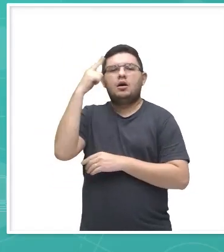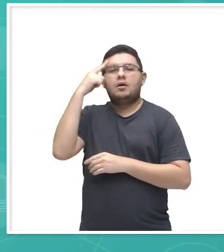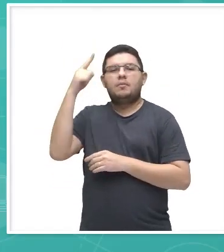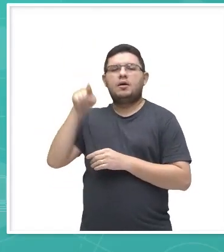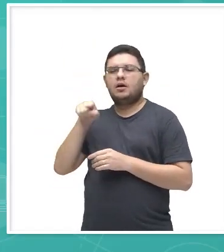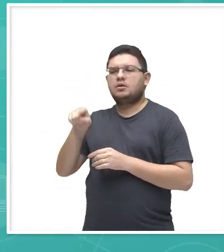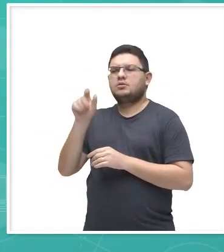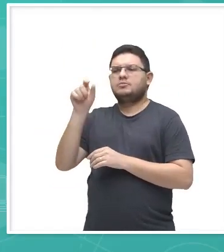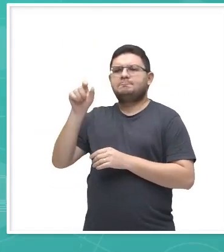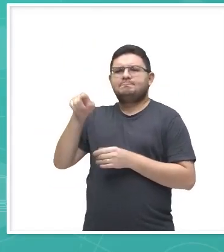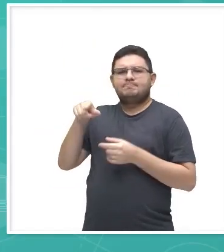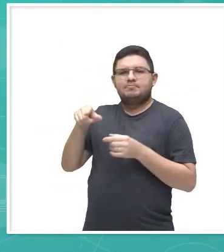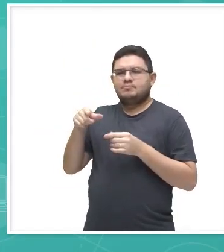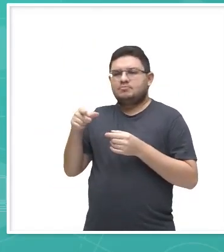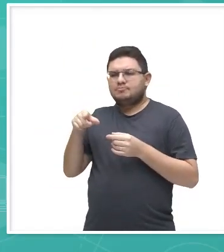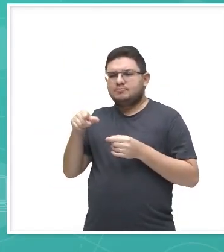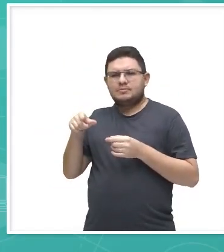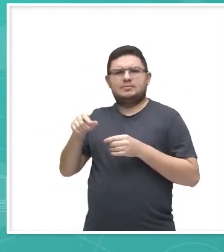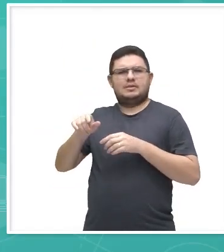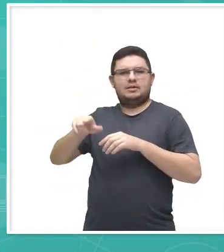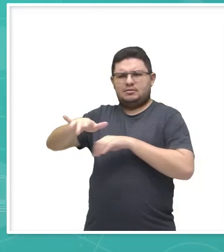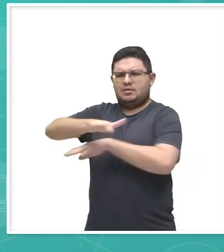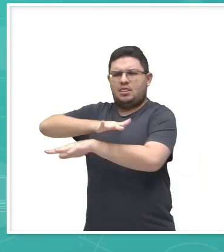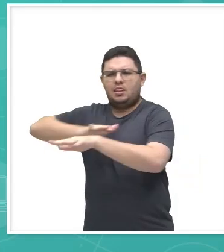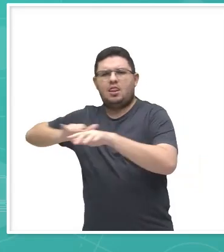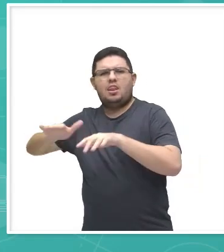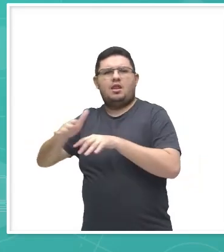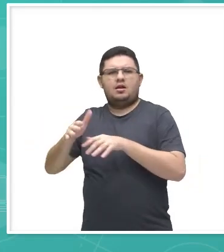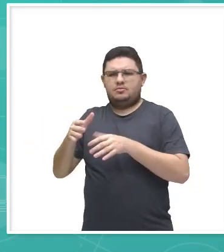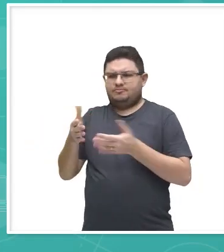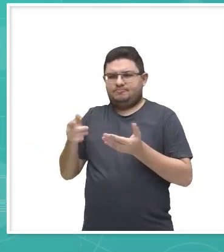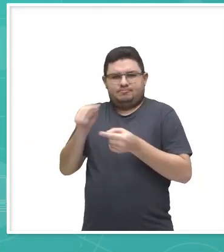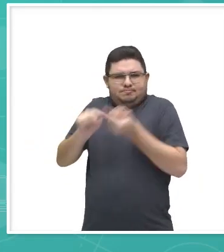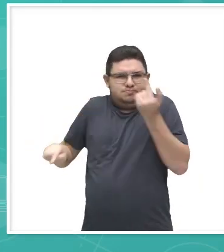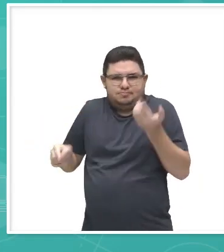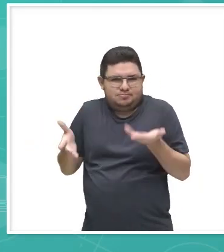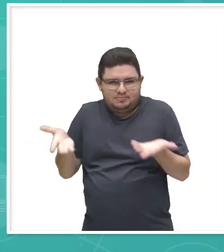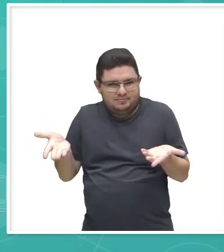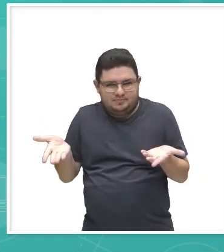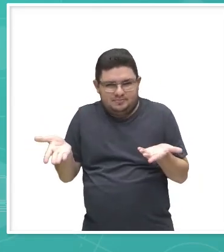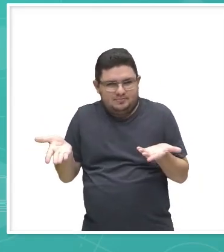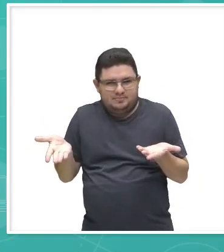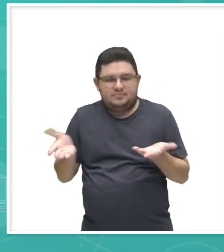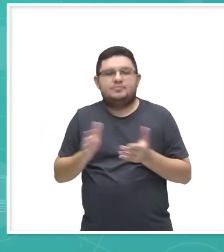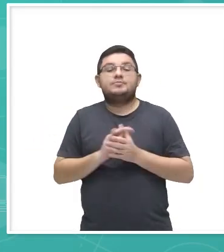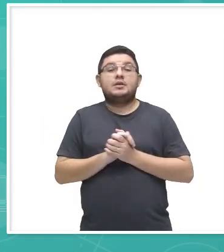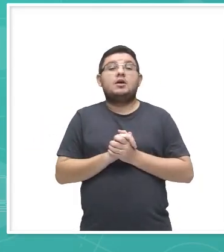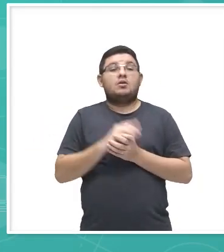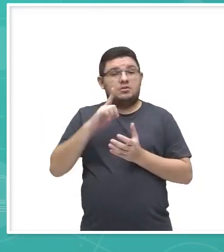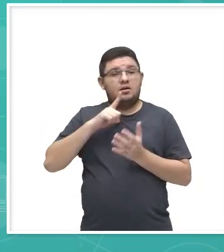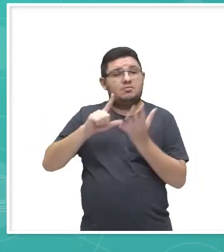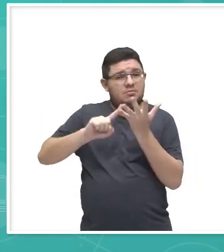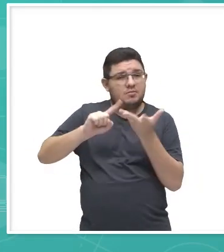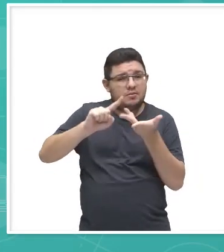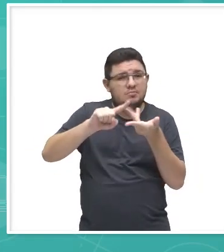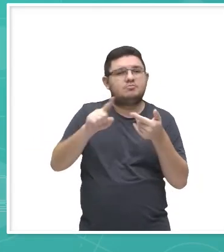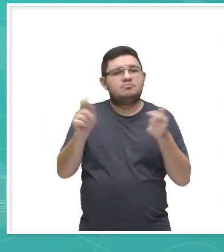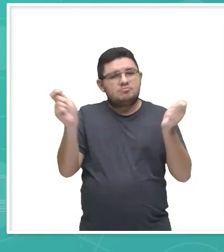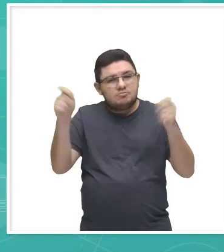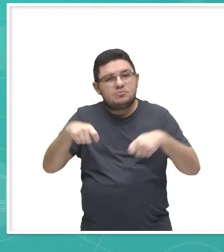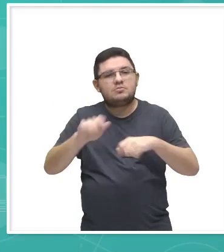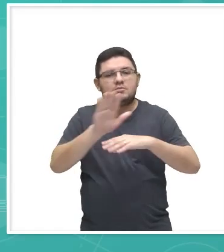numa área urbana, né? Já é um pouco inviável. Então, a gente tem diversos fatores que vão